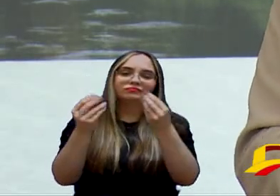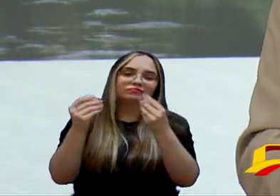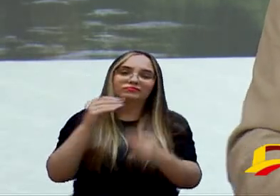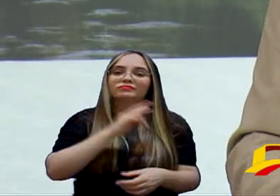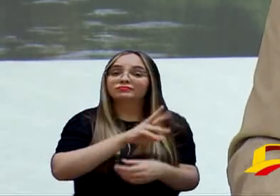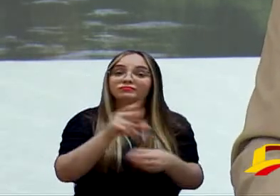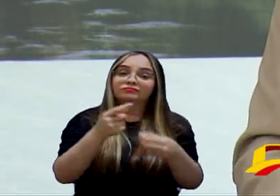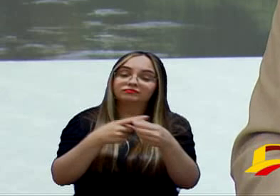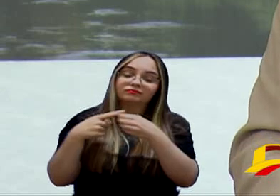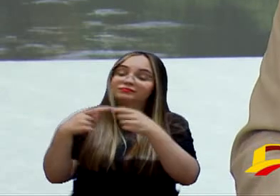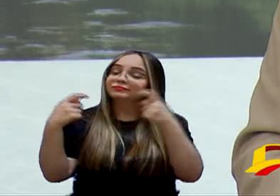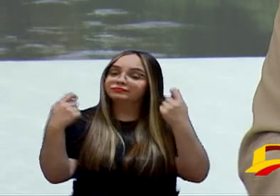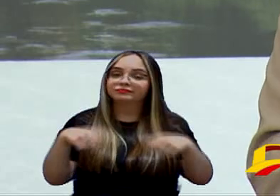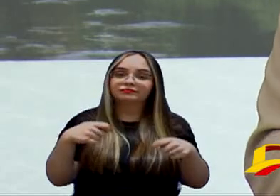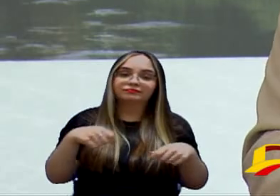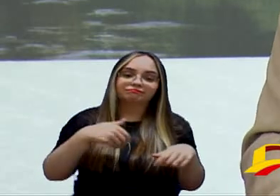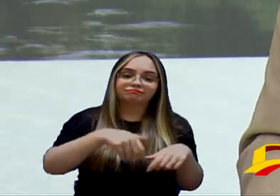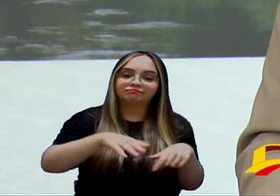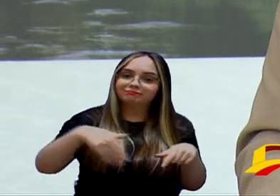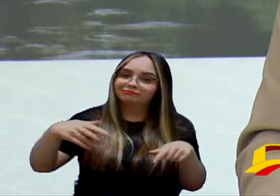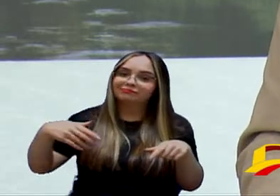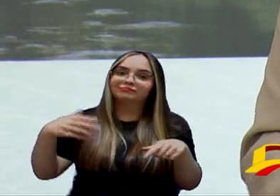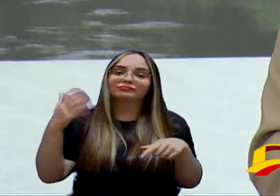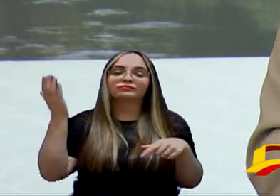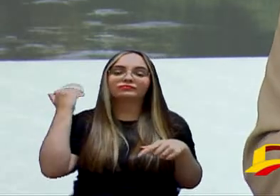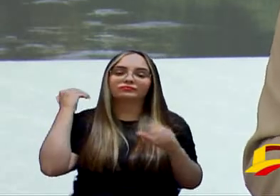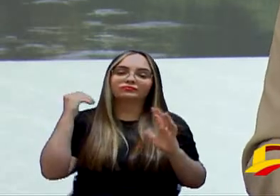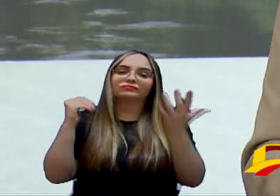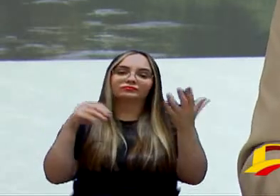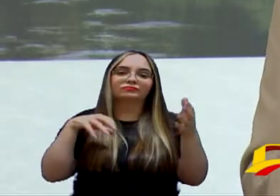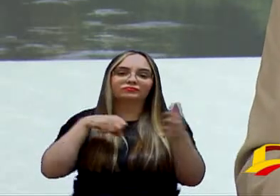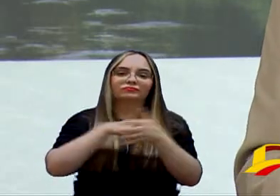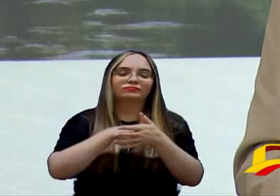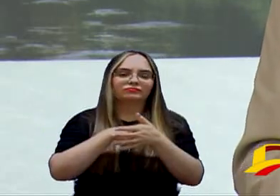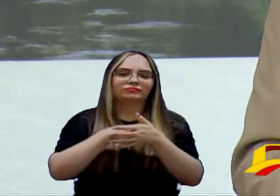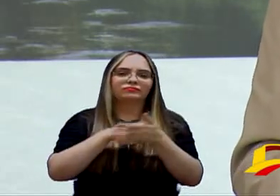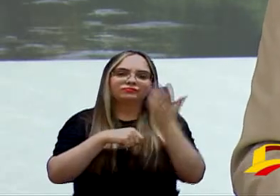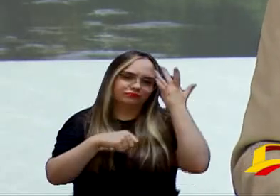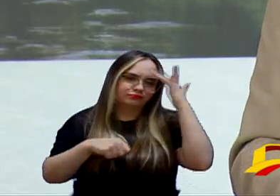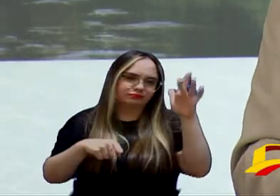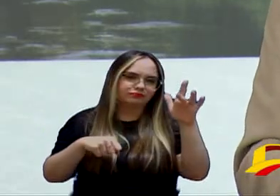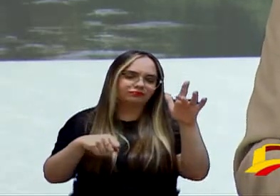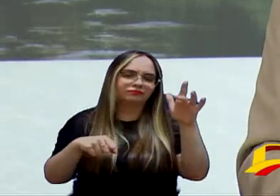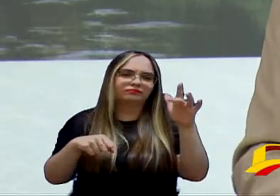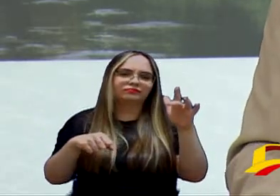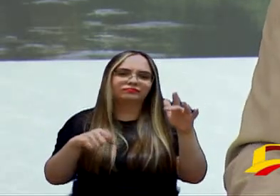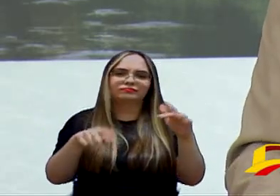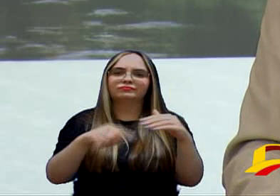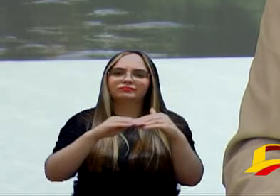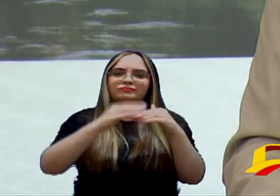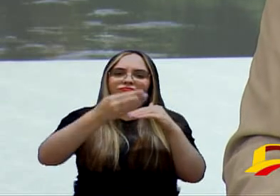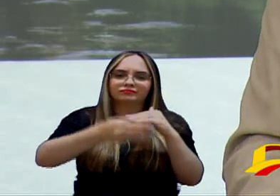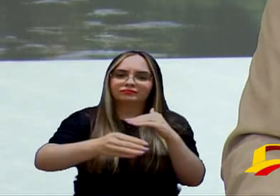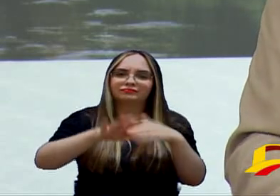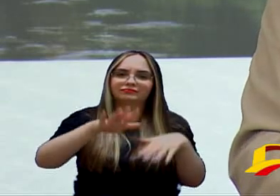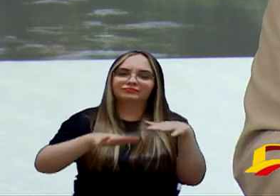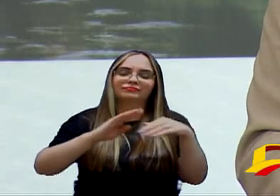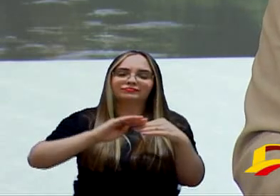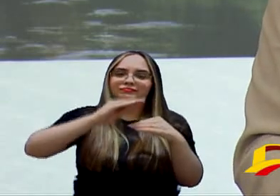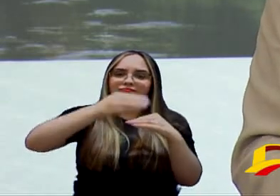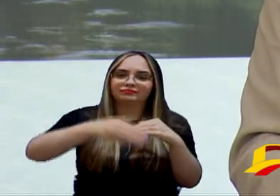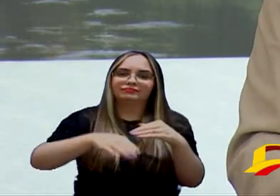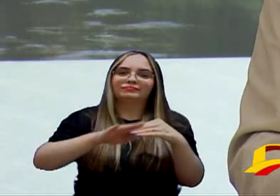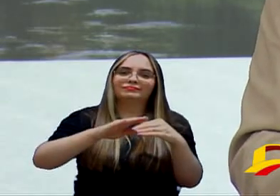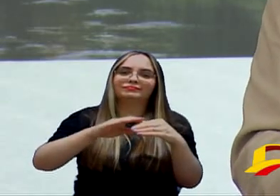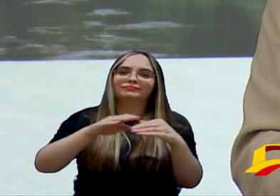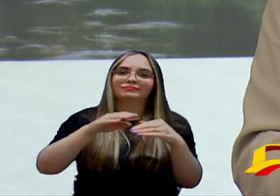precisa de uma revitalização de solo a gente teve um acidente eu não sei se a tinta dessas lombadas que são feitas agora